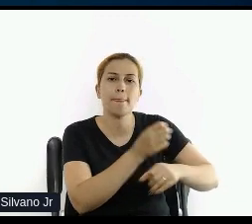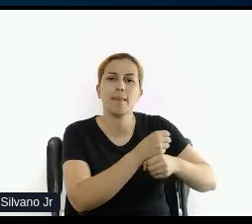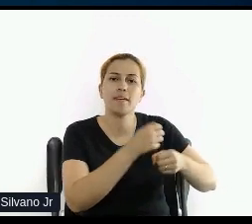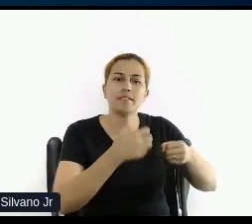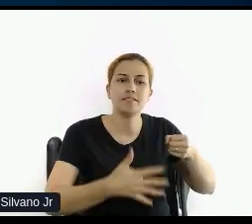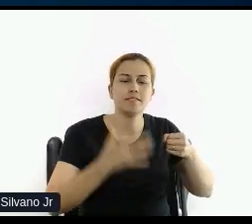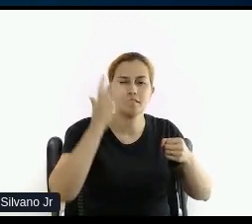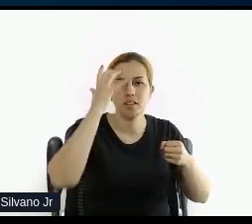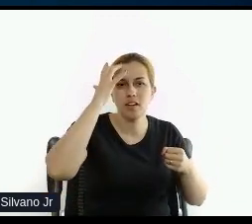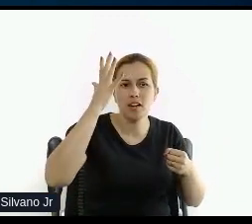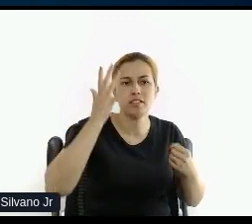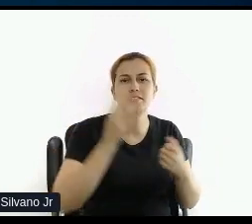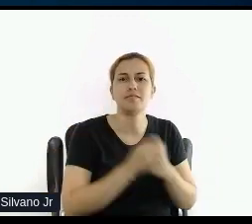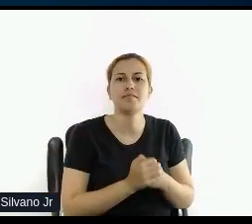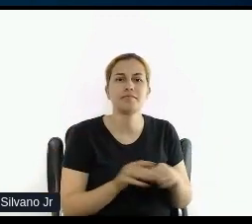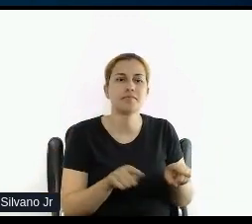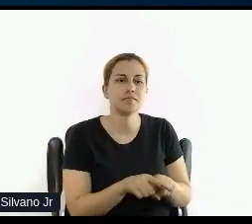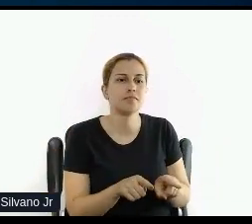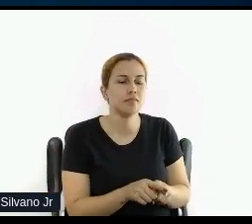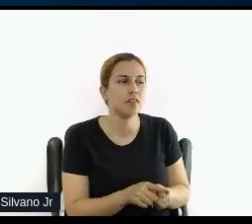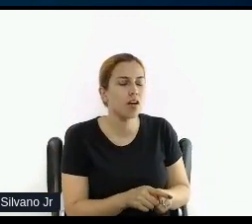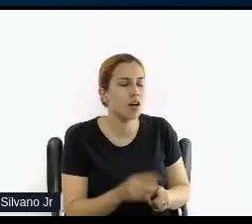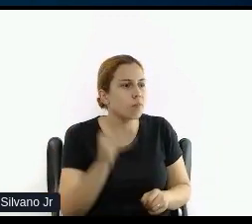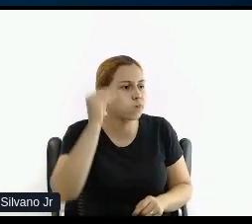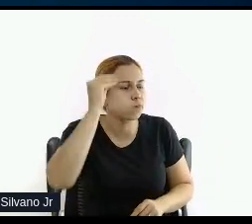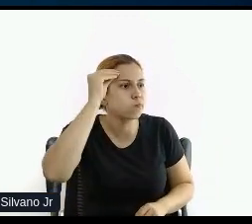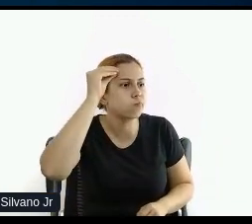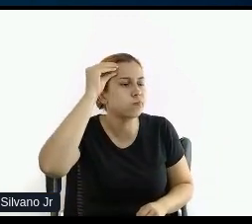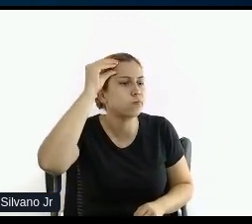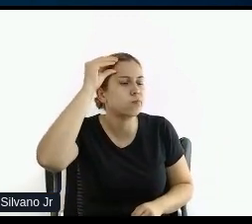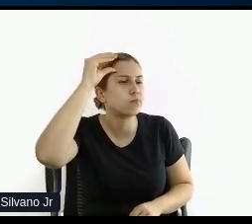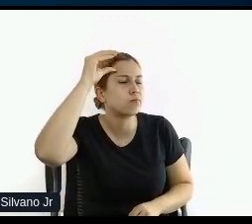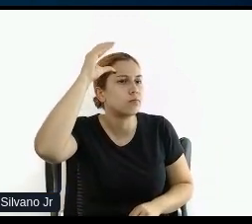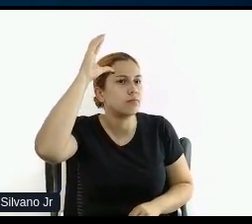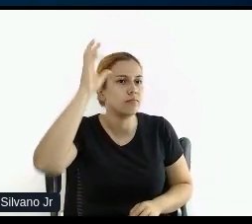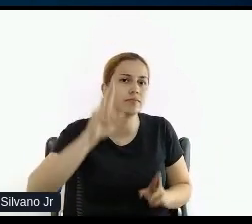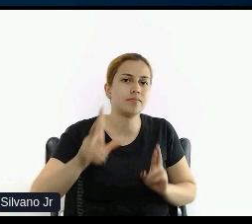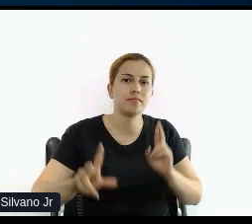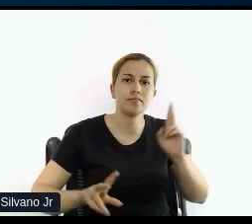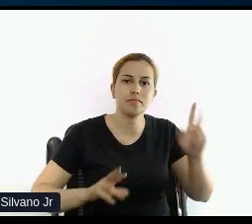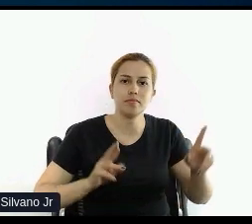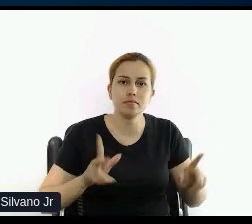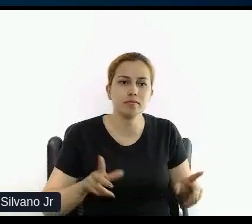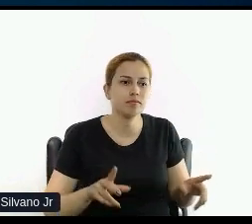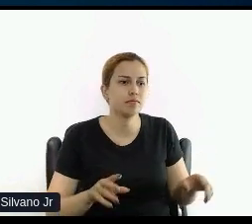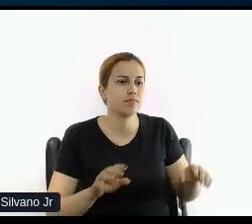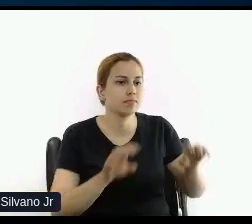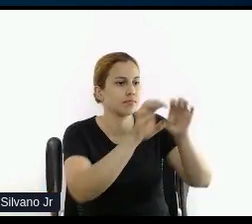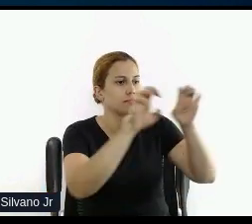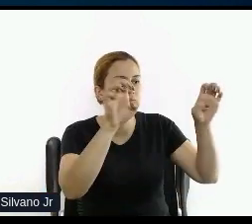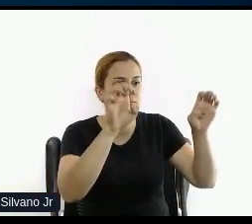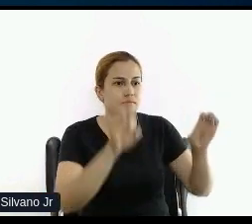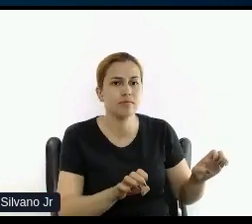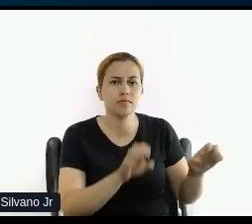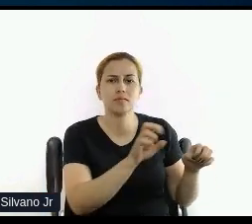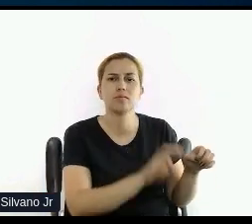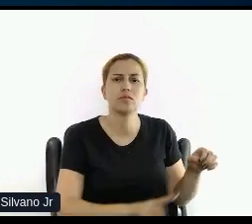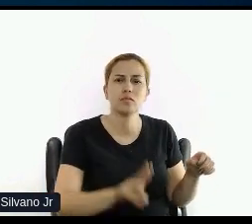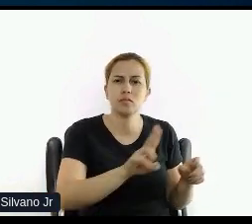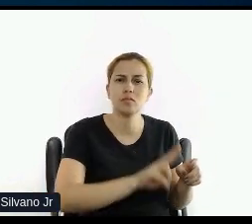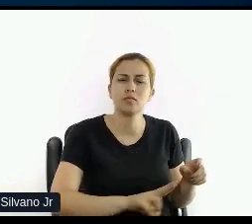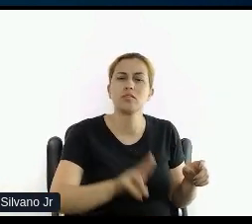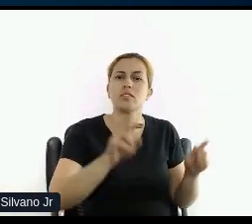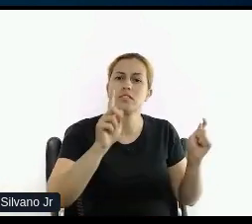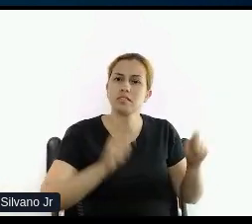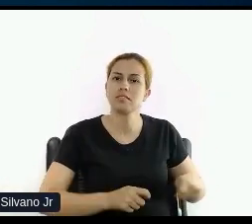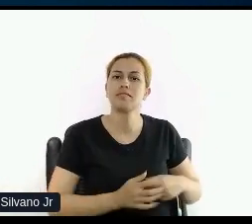fácil, conhecimentos de áreas distintas de forma já estruturada, de forma bem usual, né? Então, a partir do